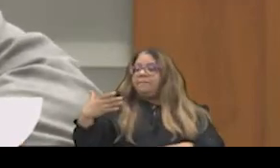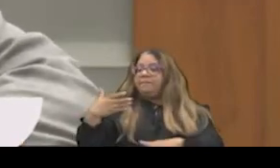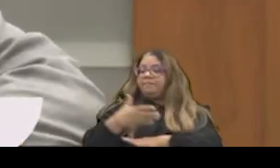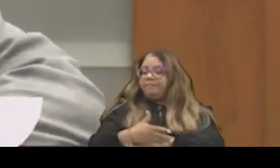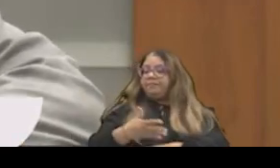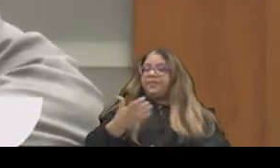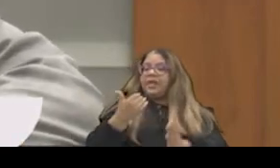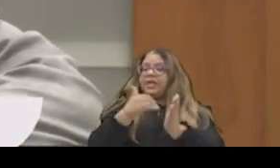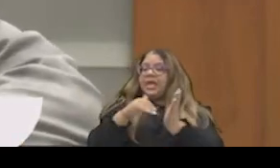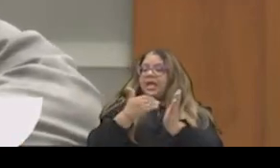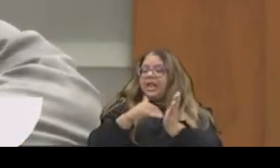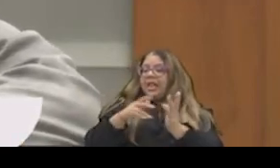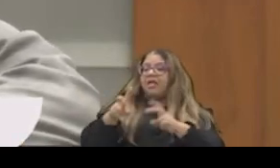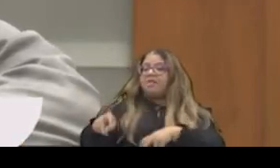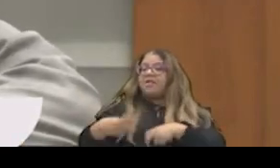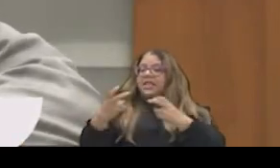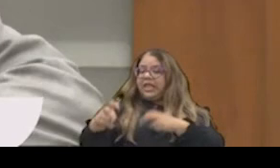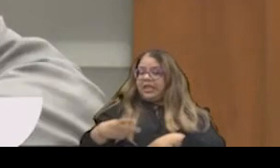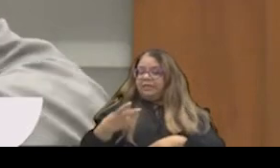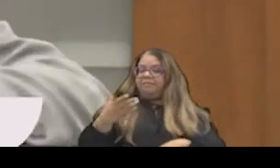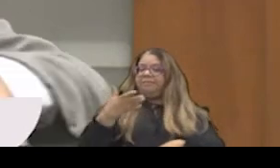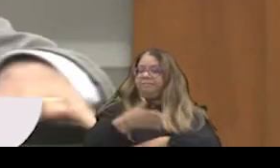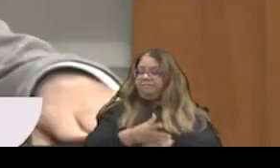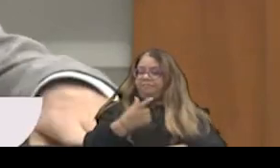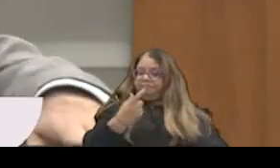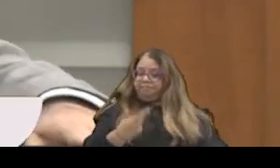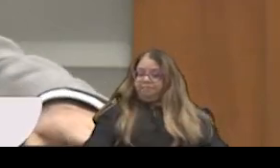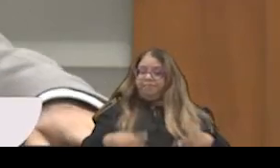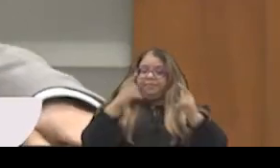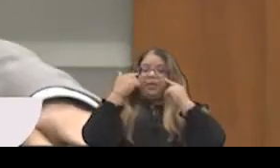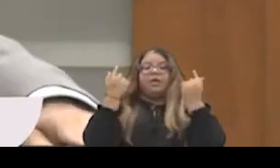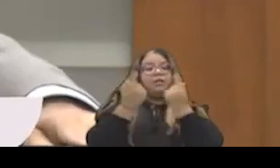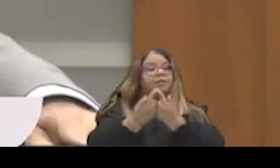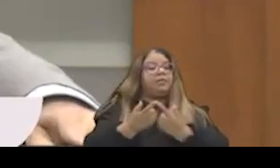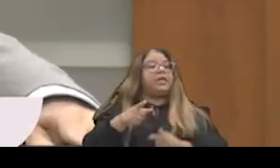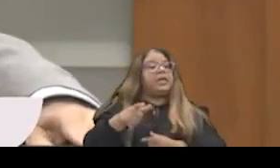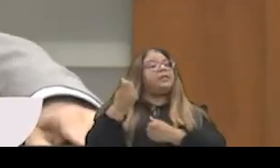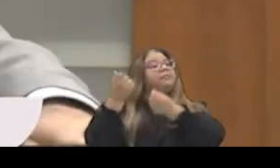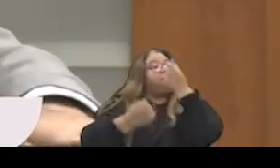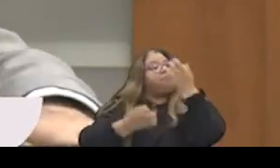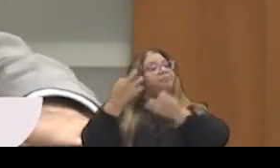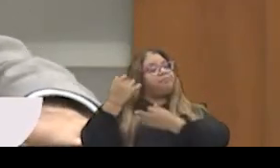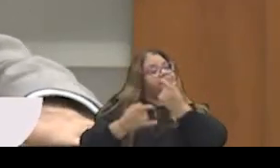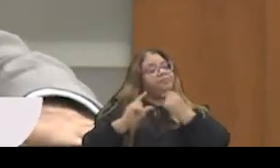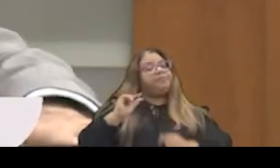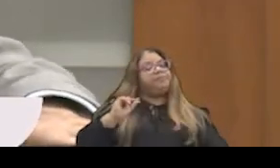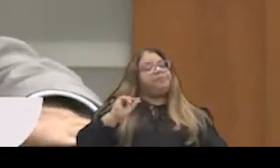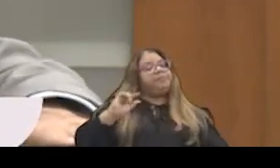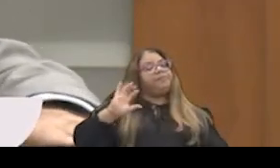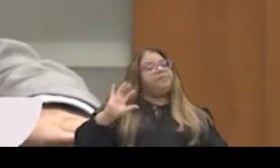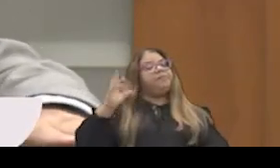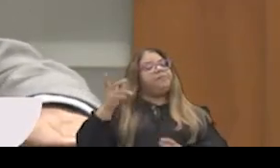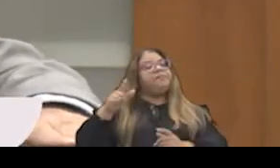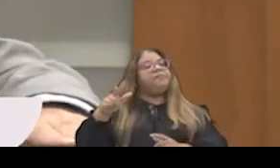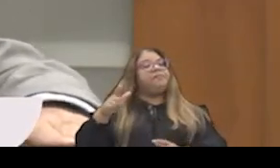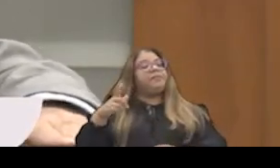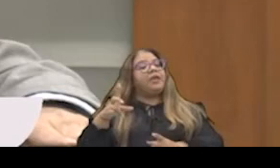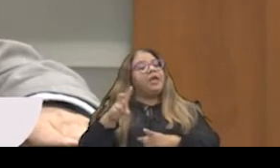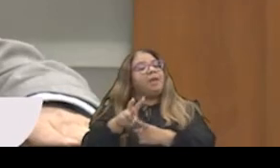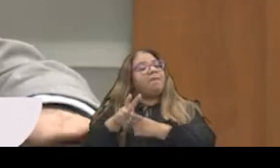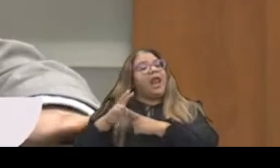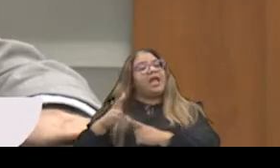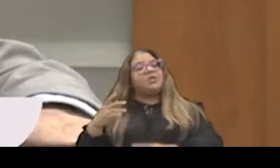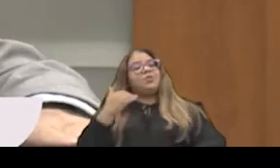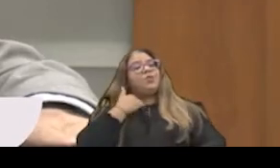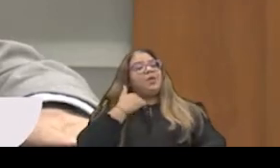secretário de Estado de Fazenda à Assembleia para prestar esclarecimentos sobre essa proposta